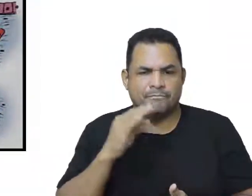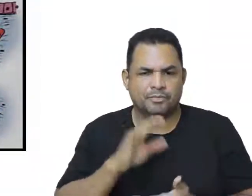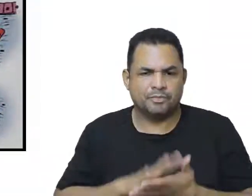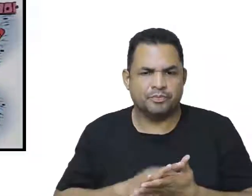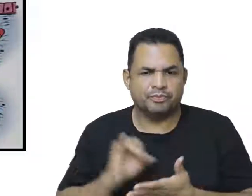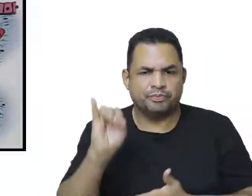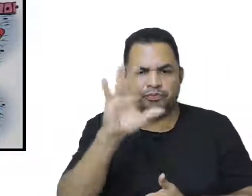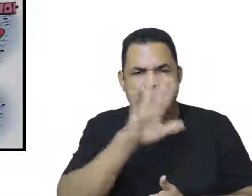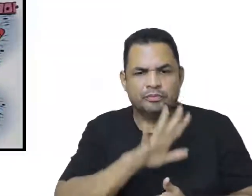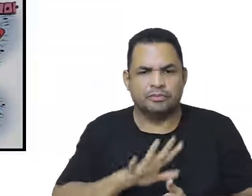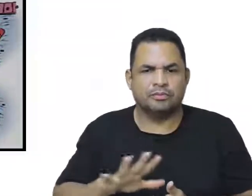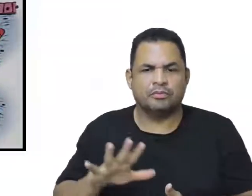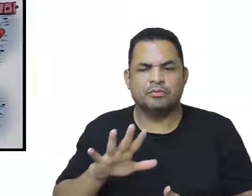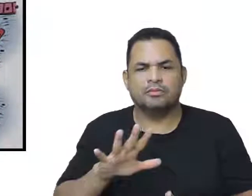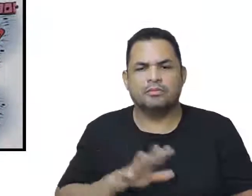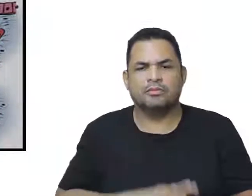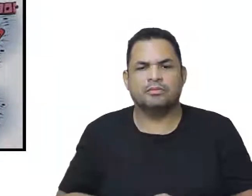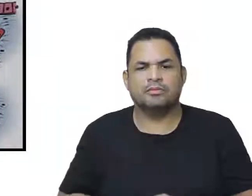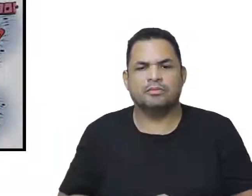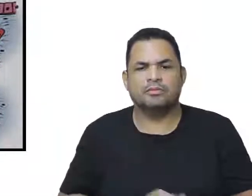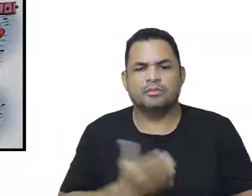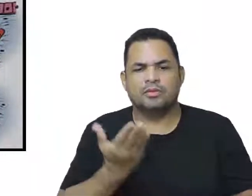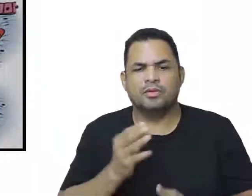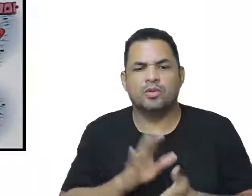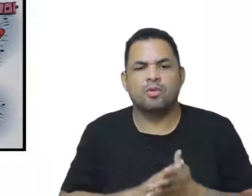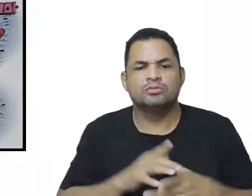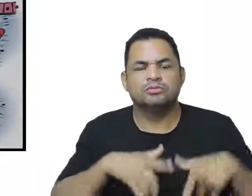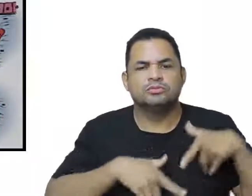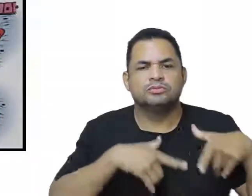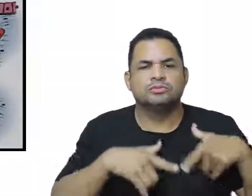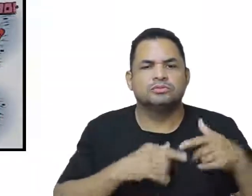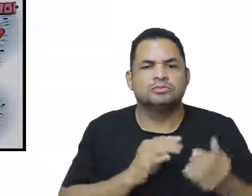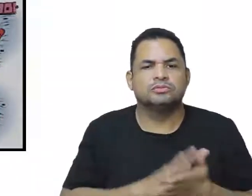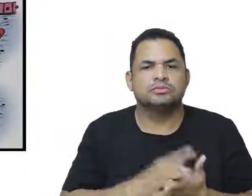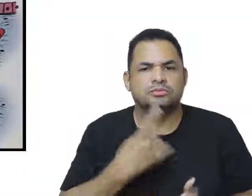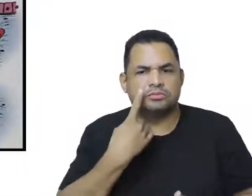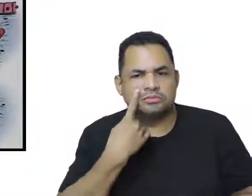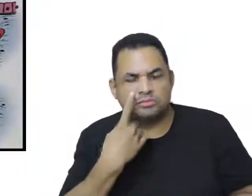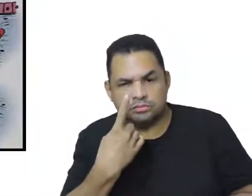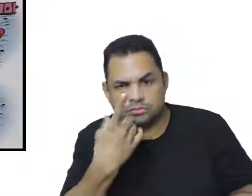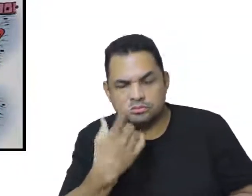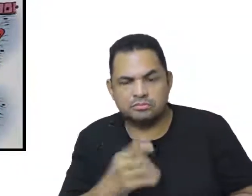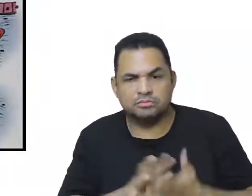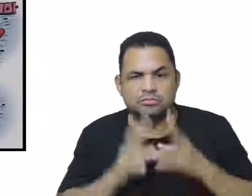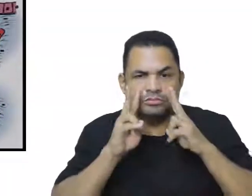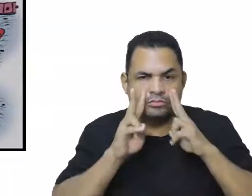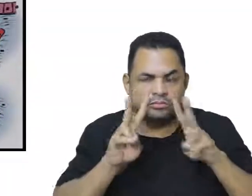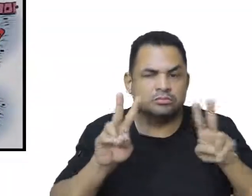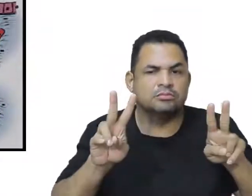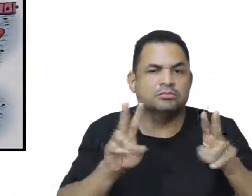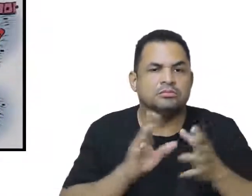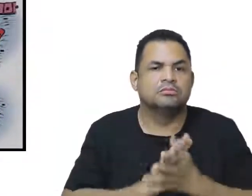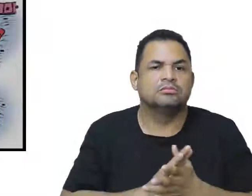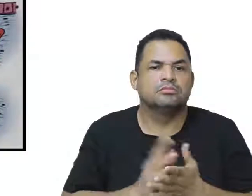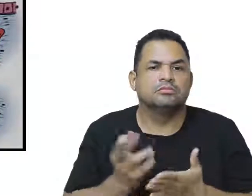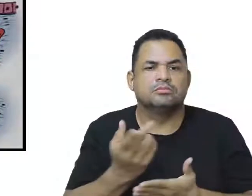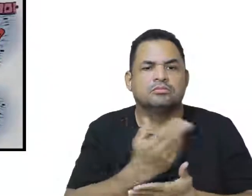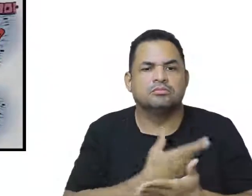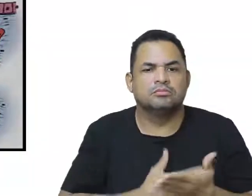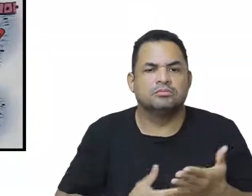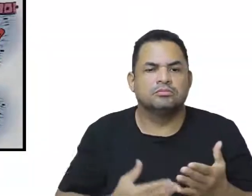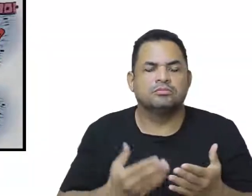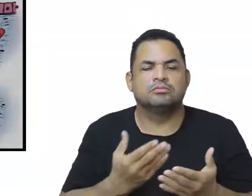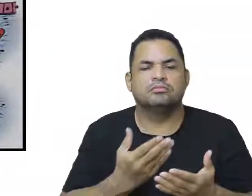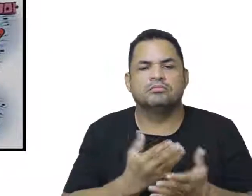imagens de glândulas em suas ações. A gente consegue aqui perceber as multicelulares